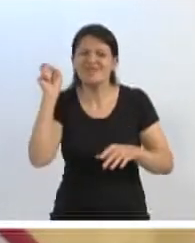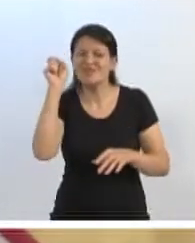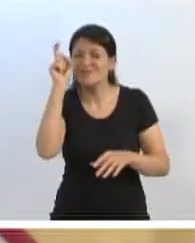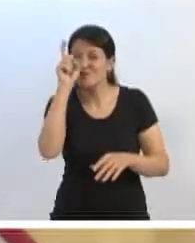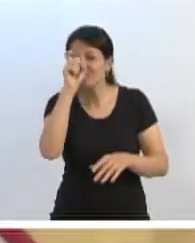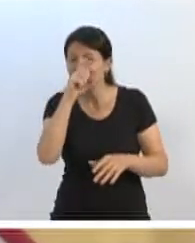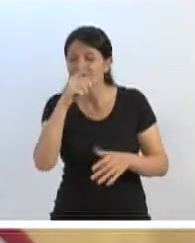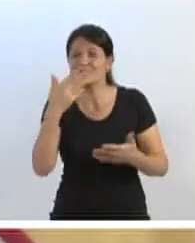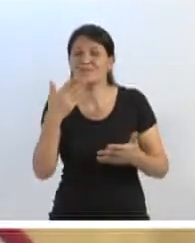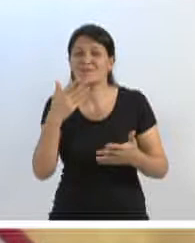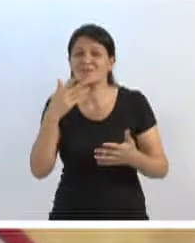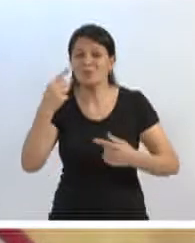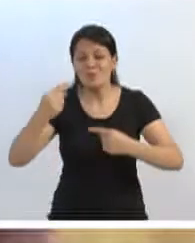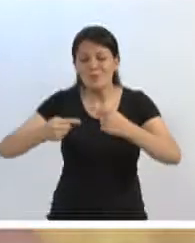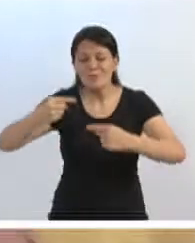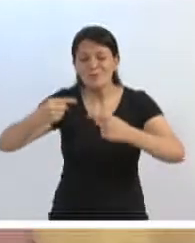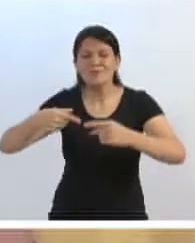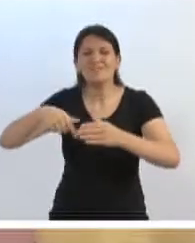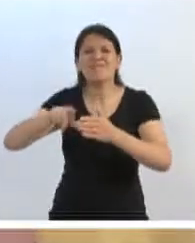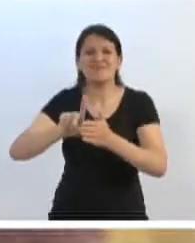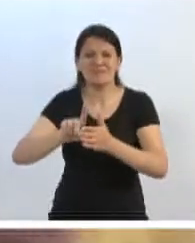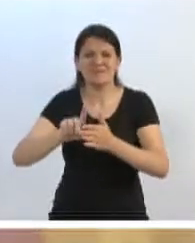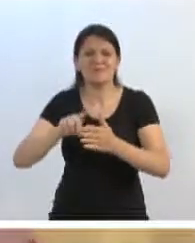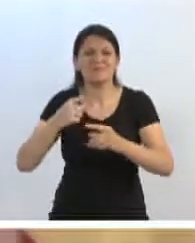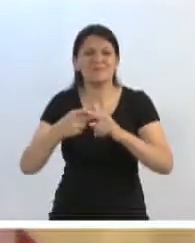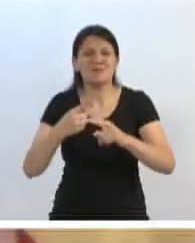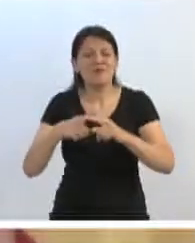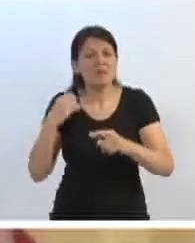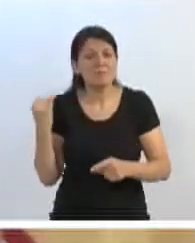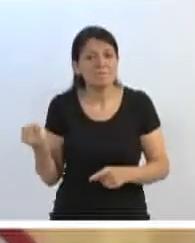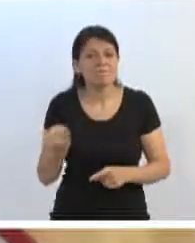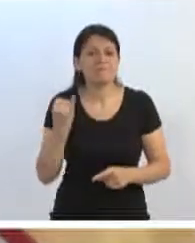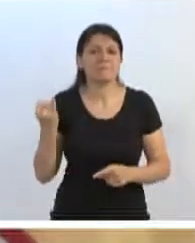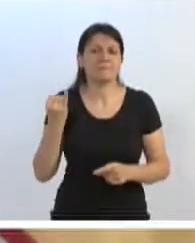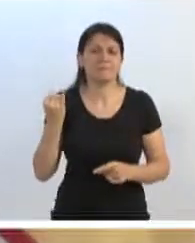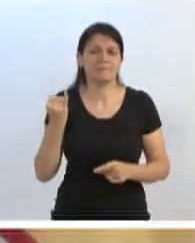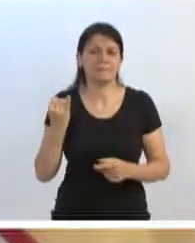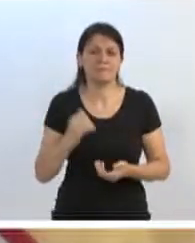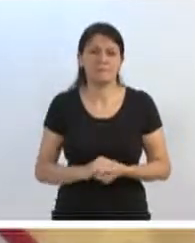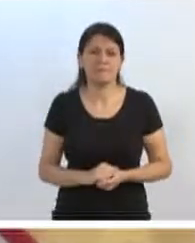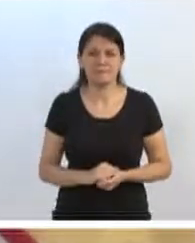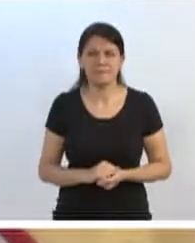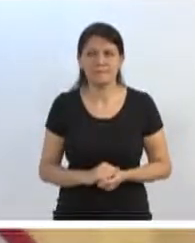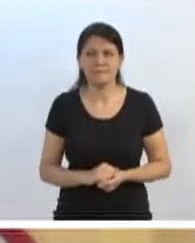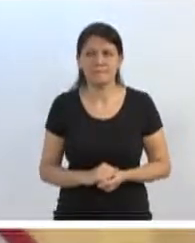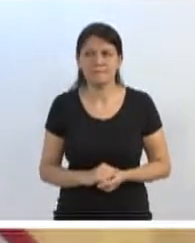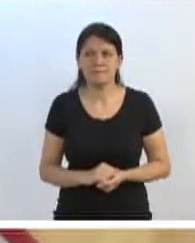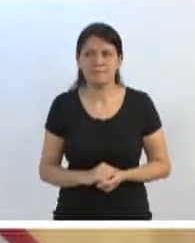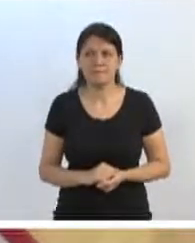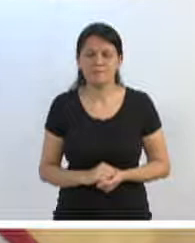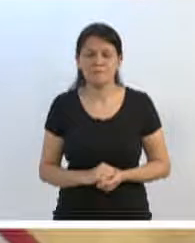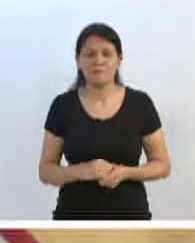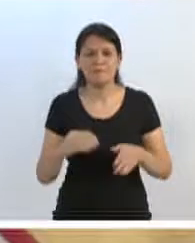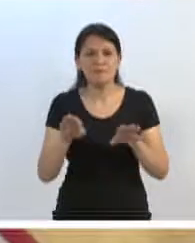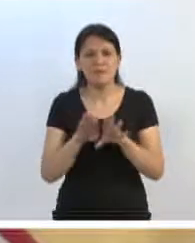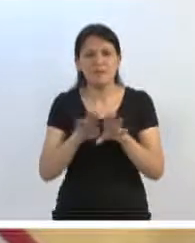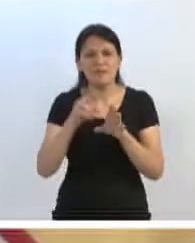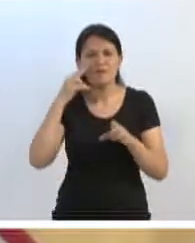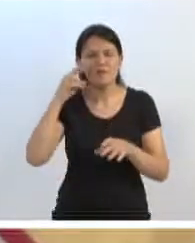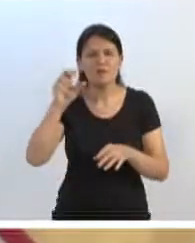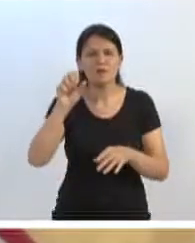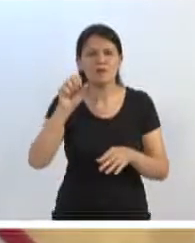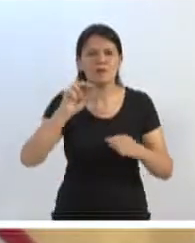justamente o debate que é sem dúvida nenhuma muito importantes é e aqui também ouvia sueli o